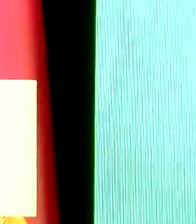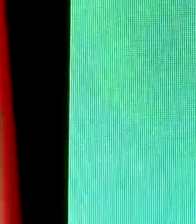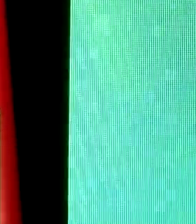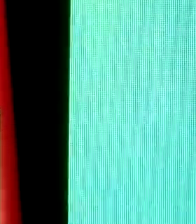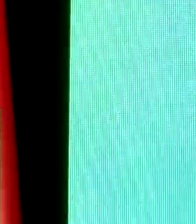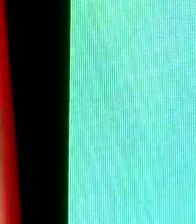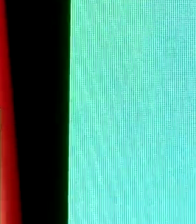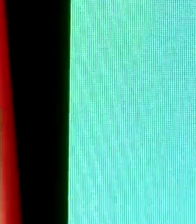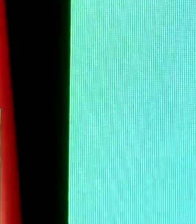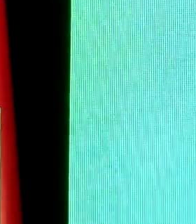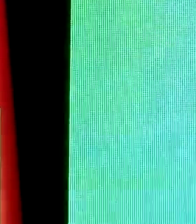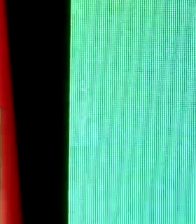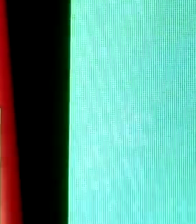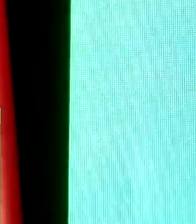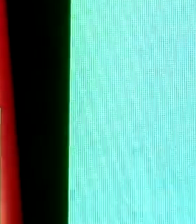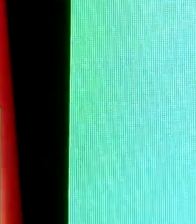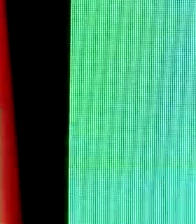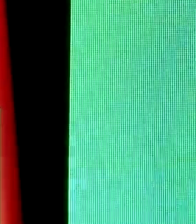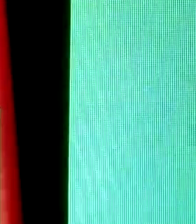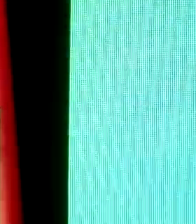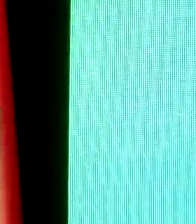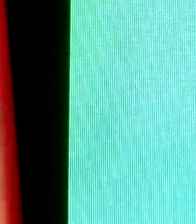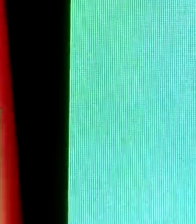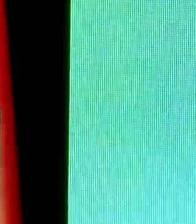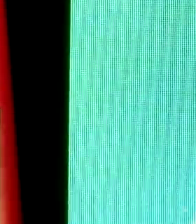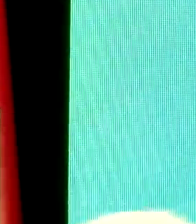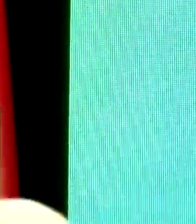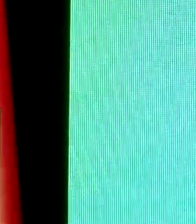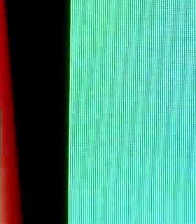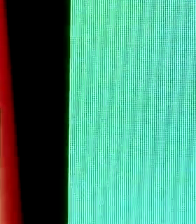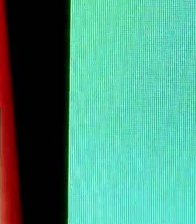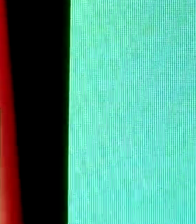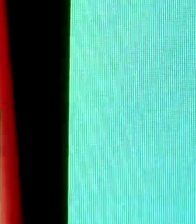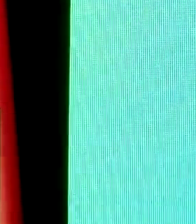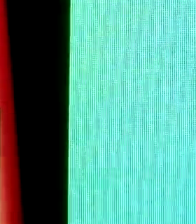Transcrição Legendas Pedro Negri